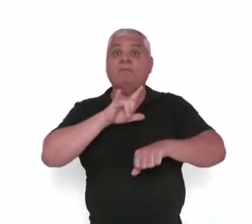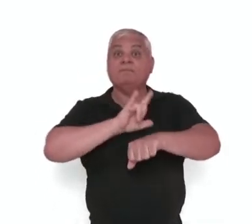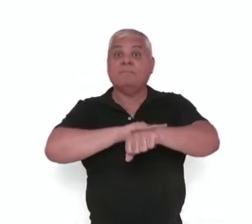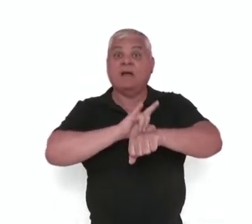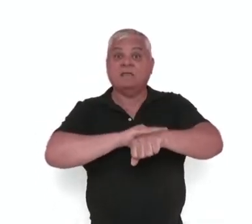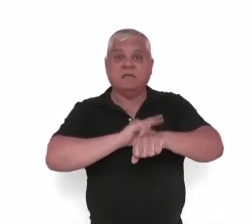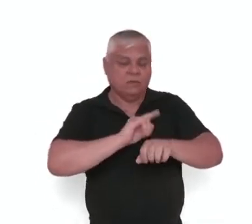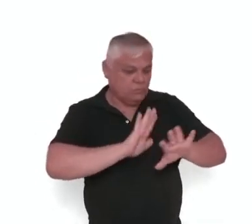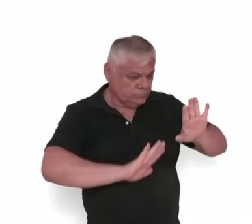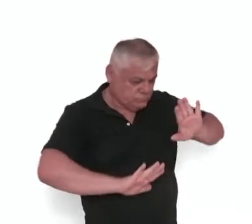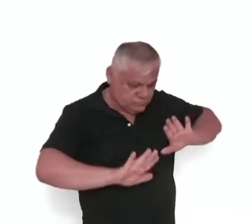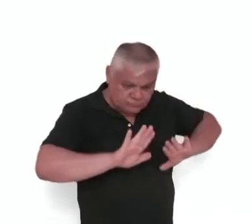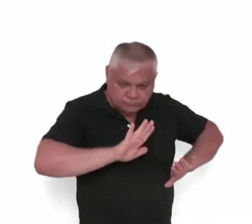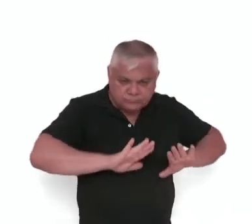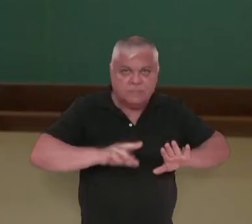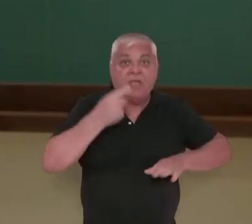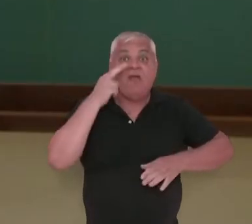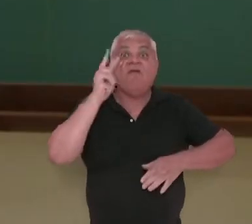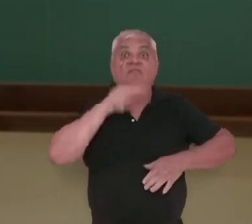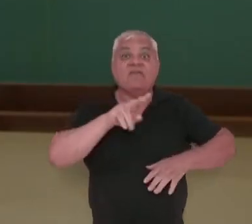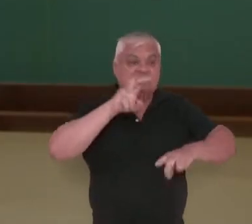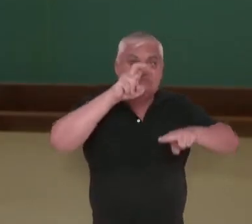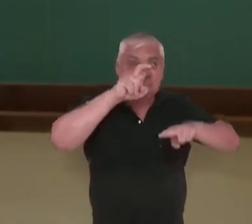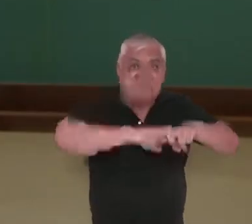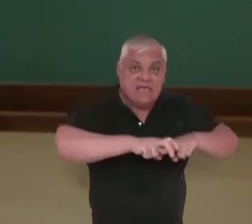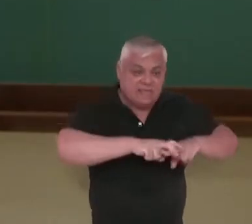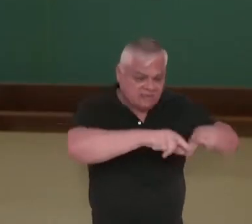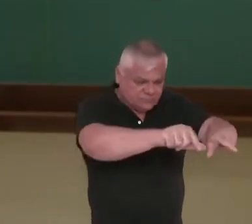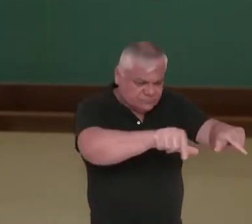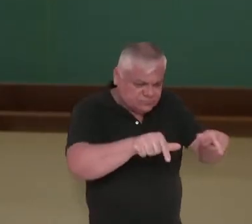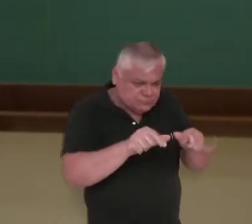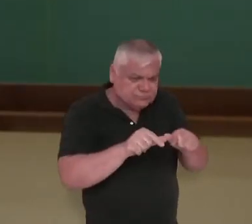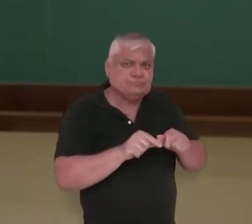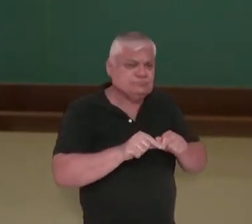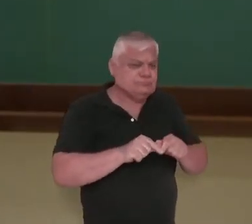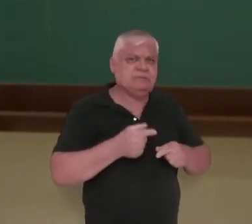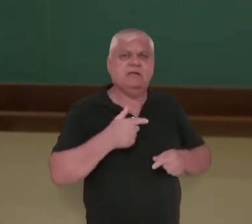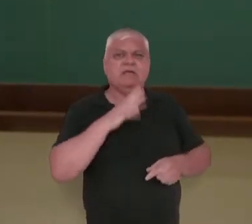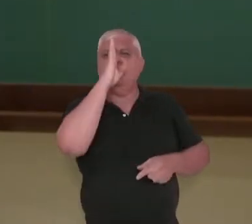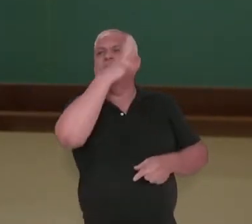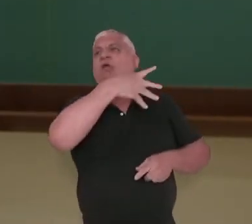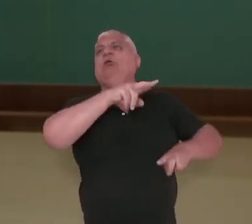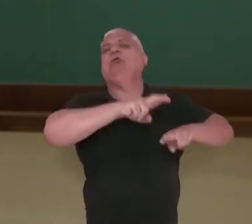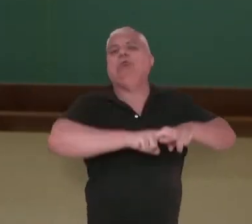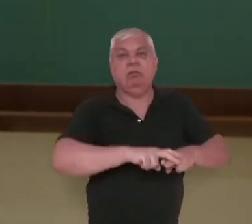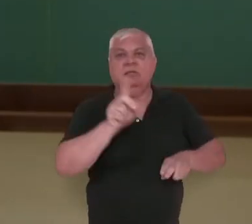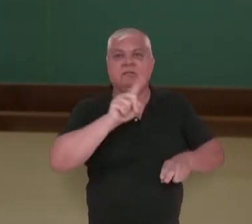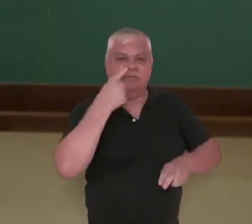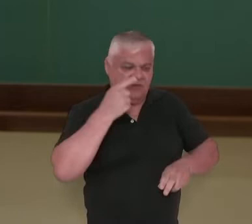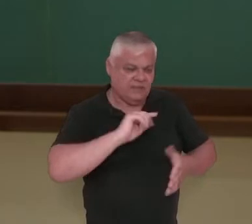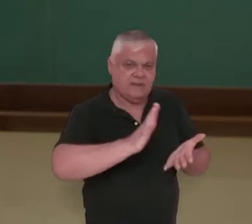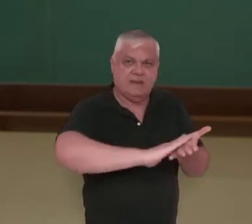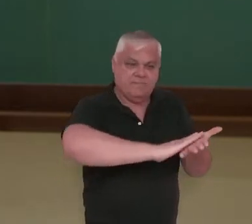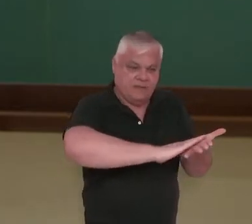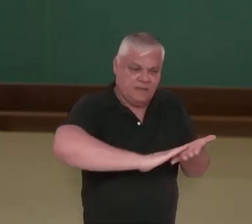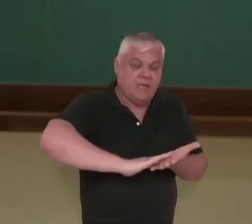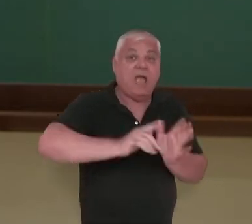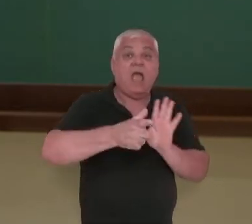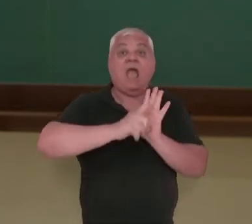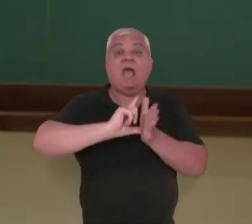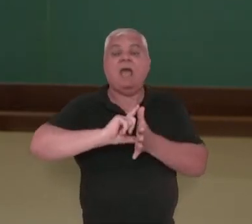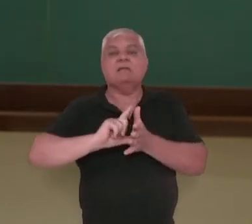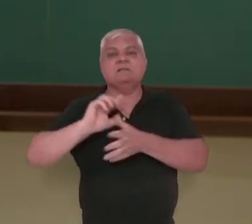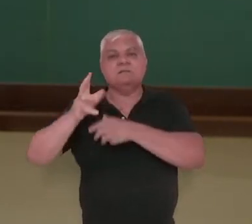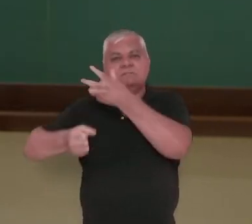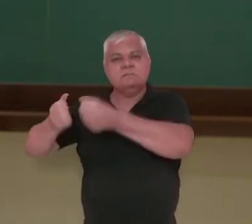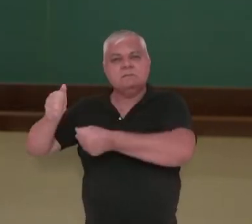muito cuidado nos assentos, principalmente as meninas, não já ir sentando. Procurar fazer uma higiene adequada,